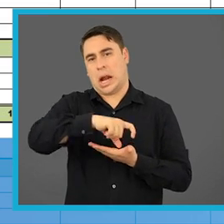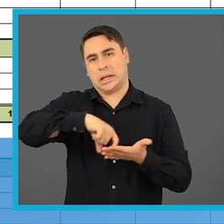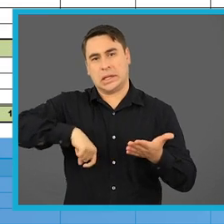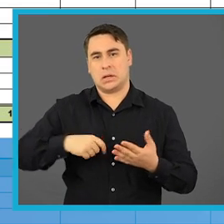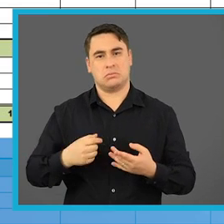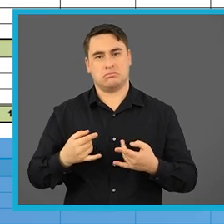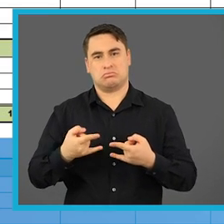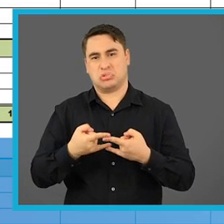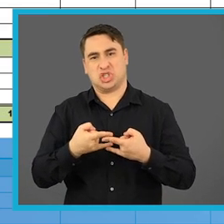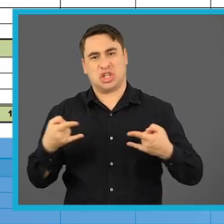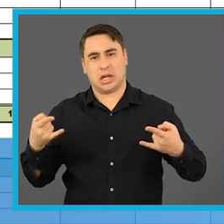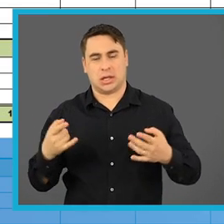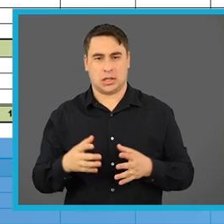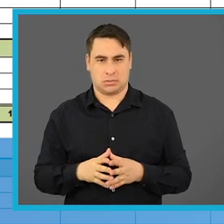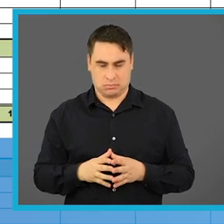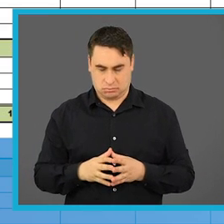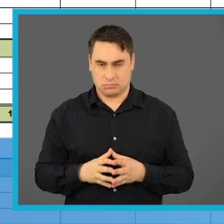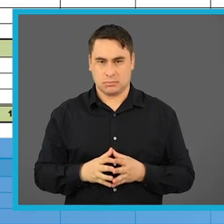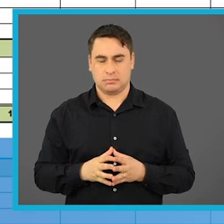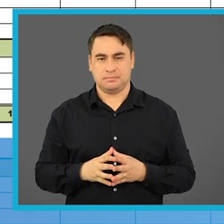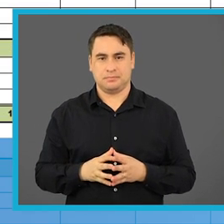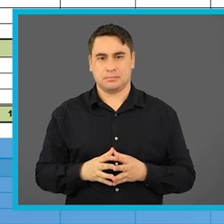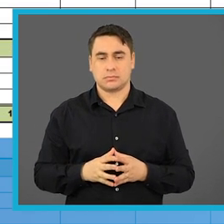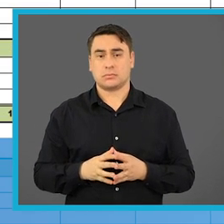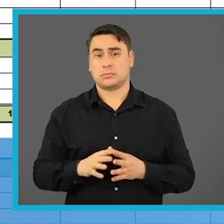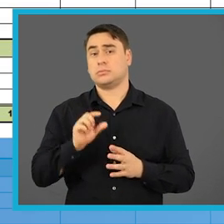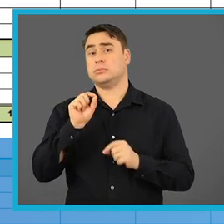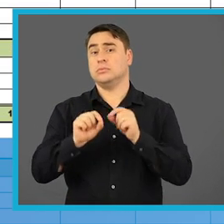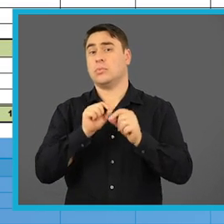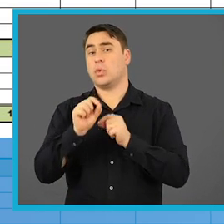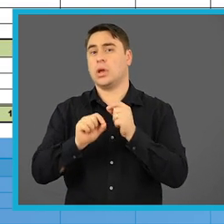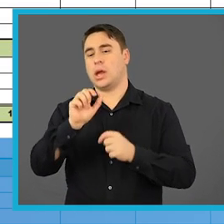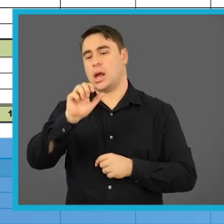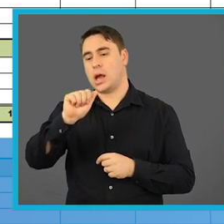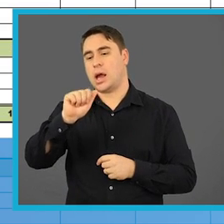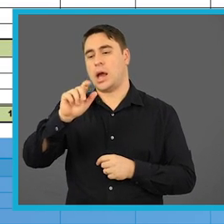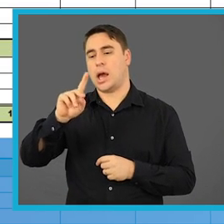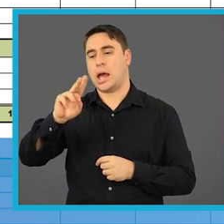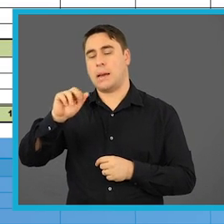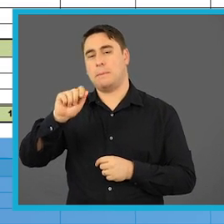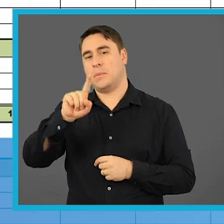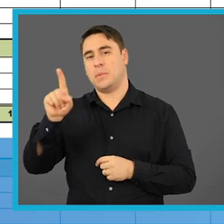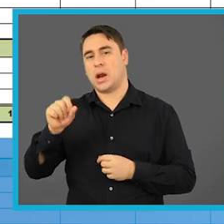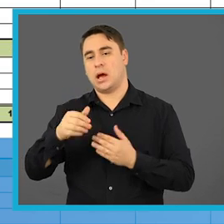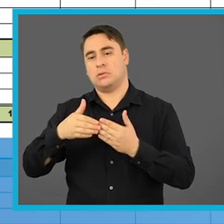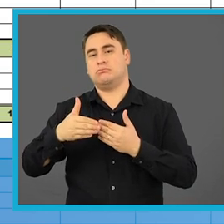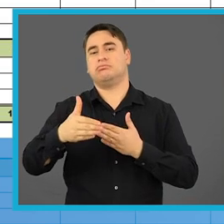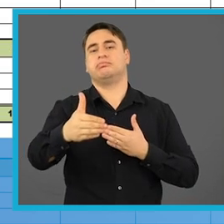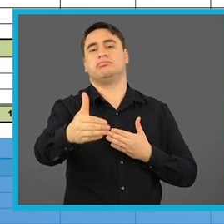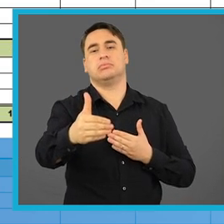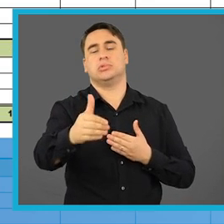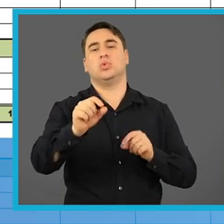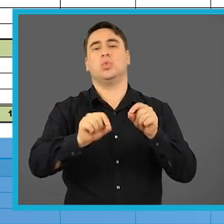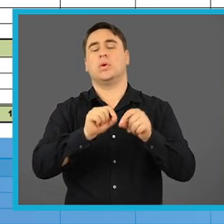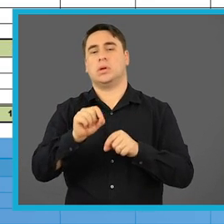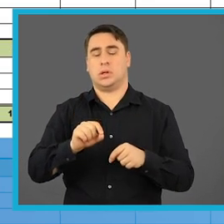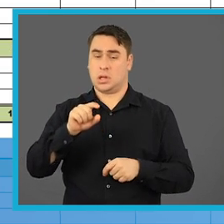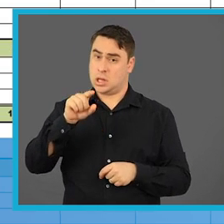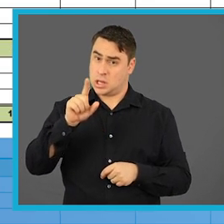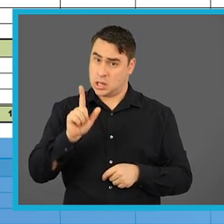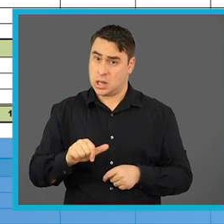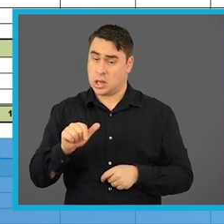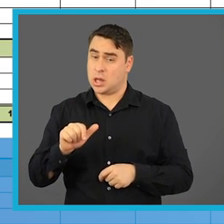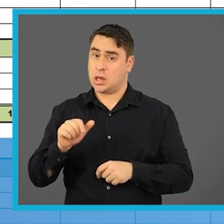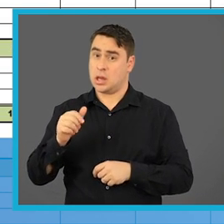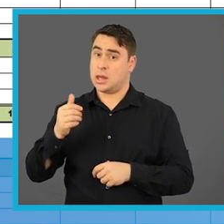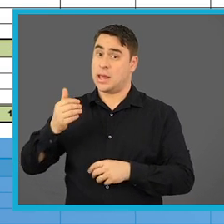de crédito, cheque à vista, né? E o que é uma entrada a prazo? Preste atenção nesse item. Entrada a prazo